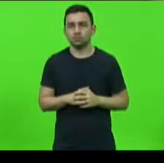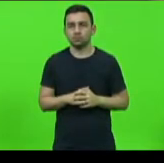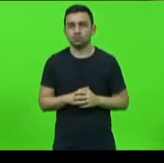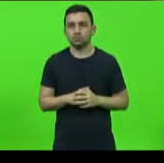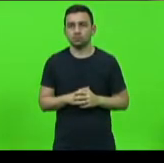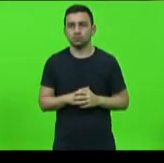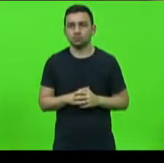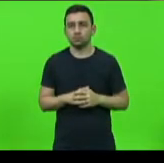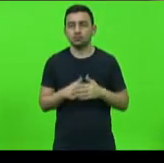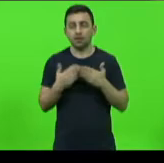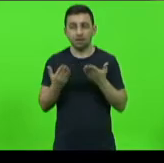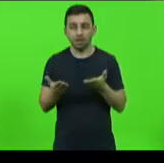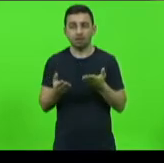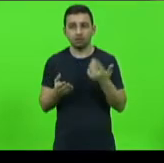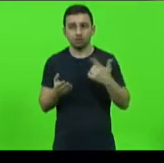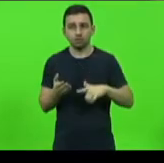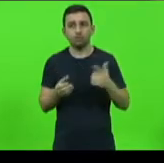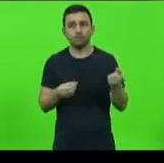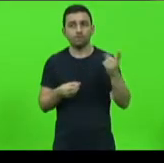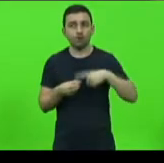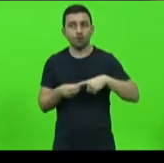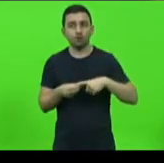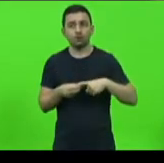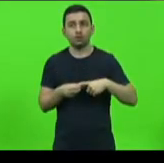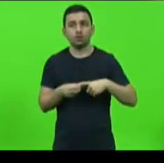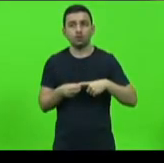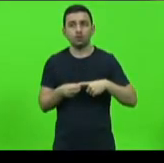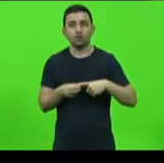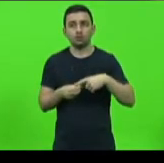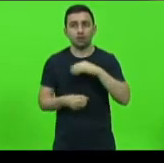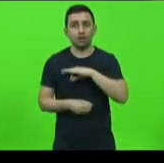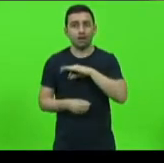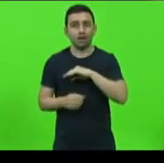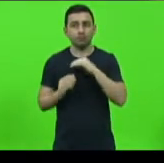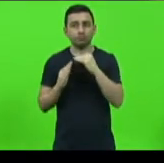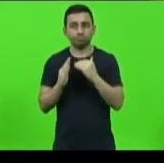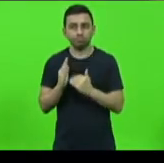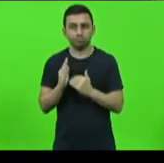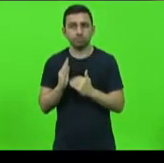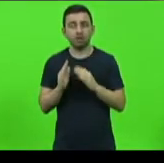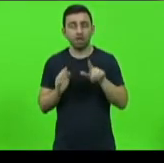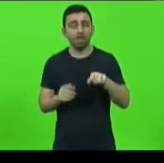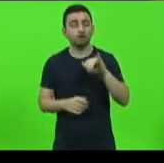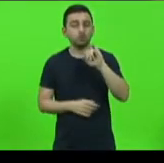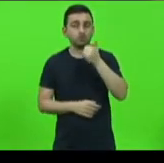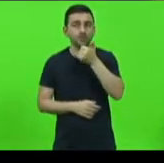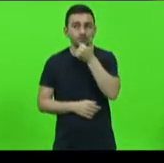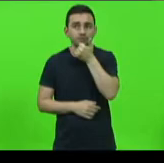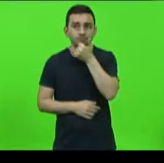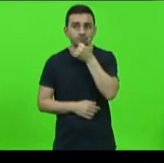ele volta a ter um salário mais baixo. Então, essa é a justificativa